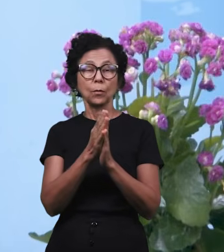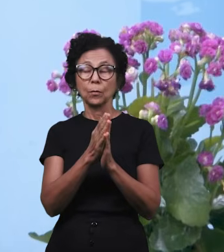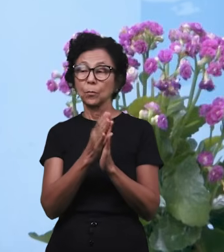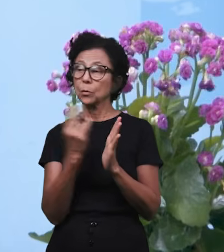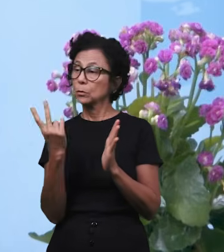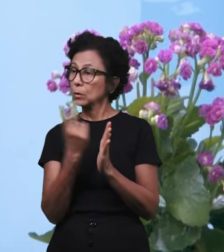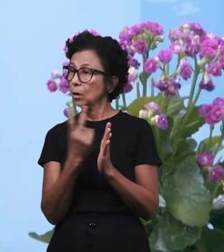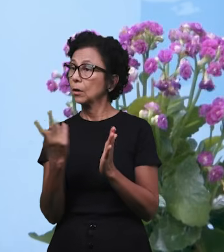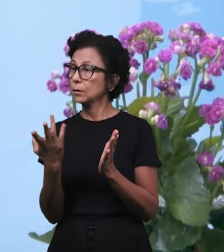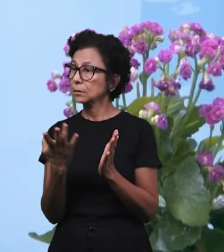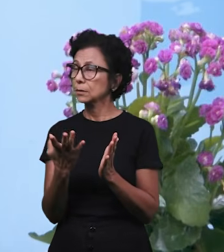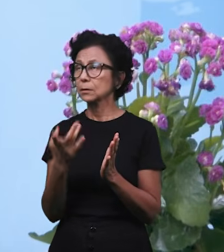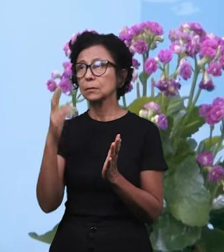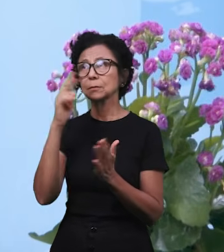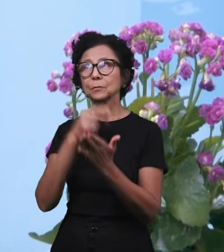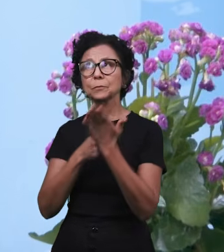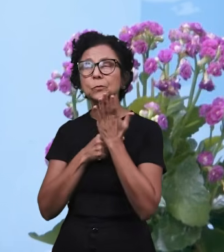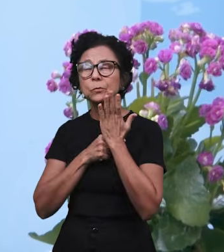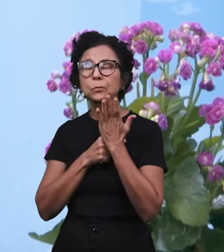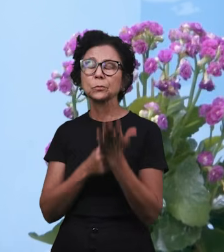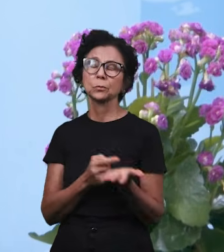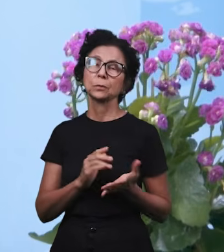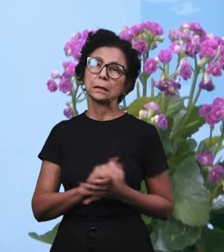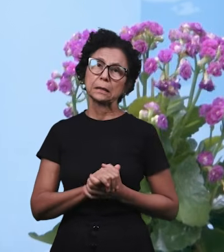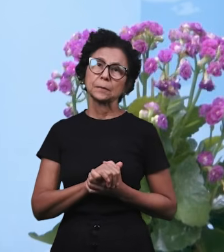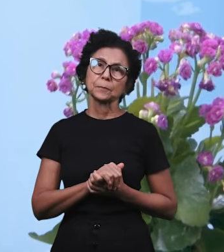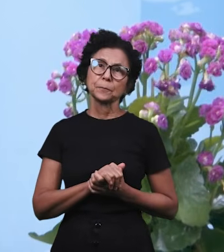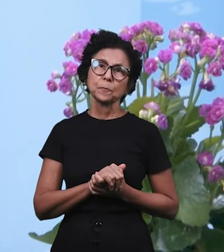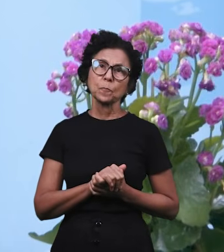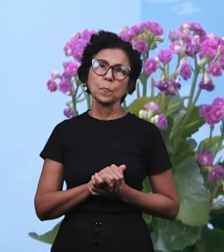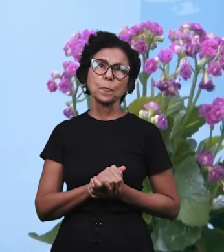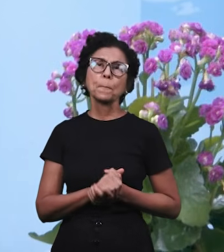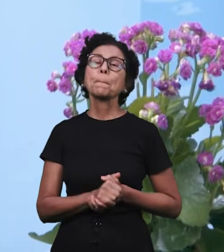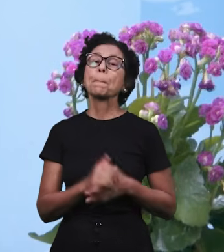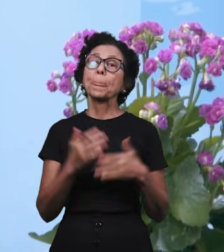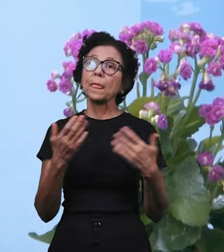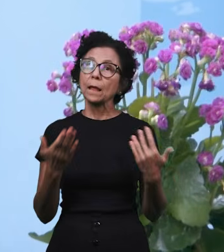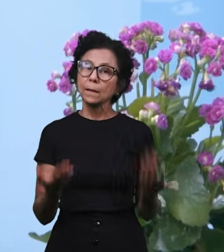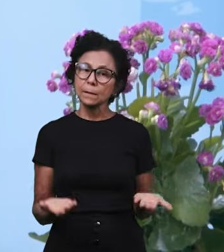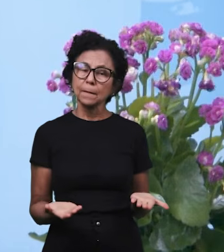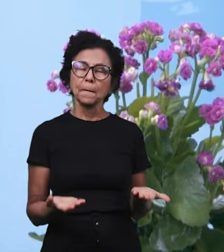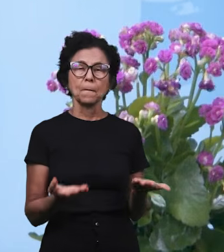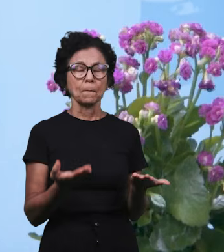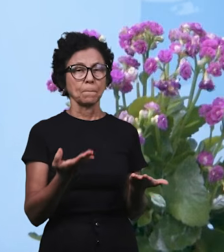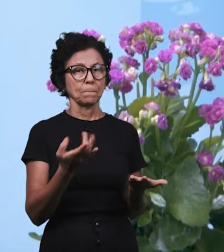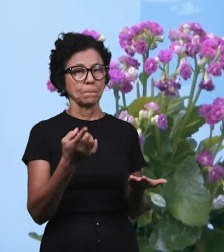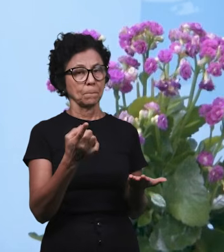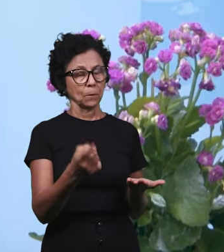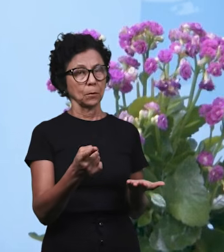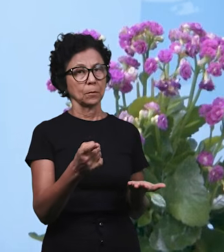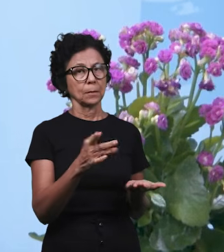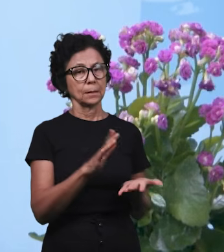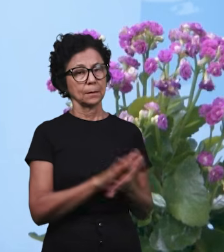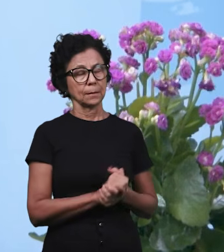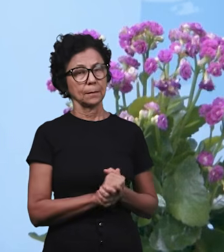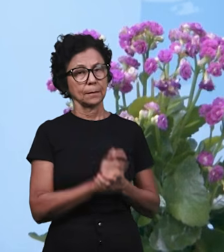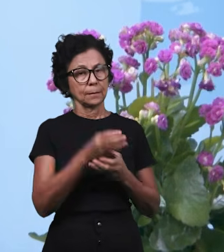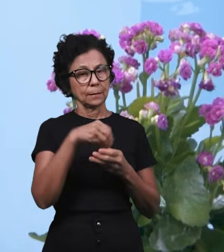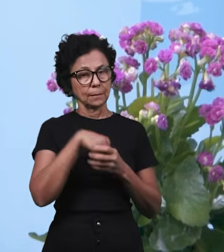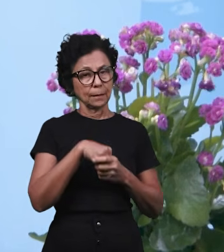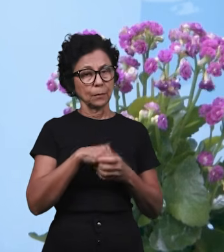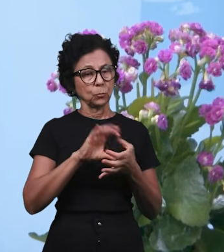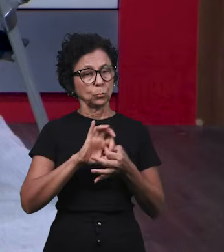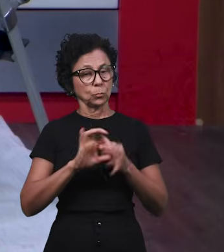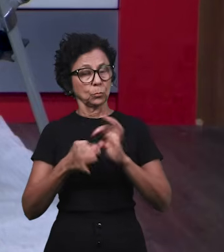Senhor. Exatamente. Fala, Senhor, me ajuda. Senhor, continua comigo. Interpreta por tudo. Desde que você não passe fora.